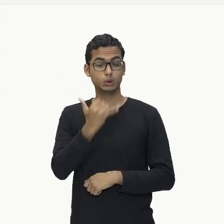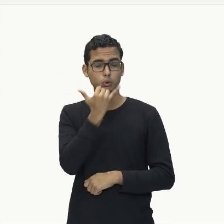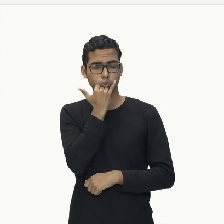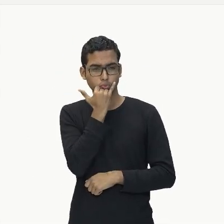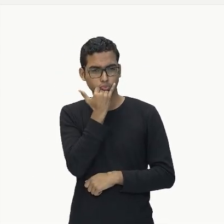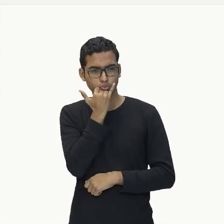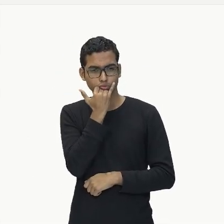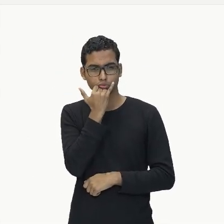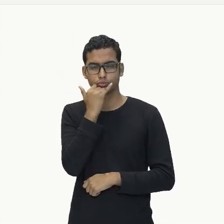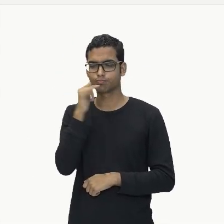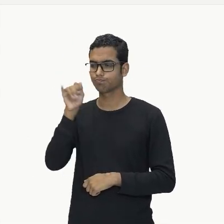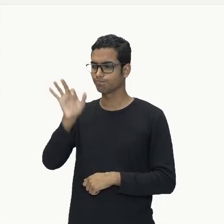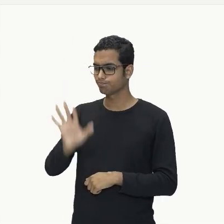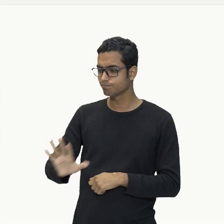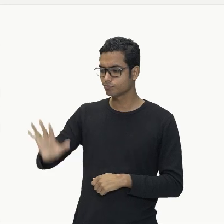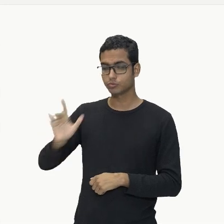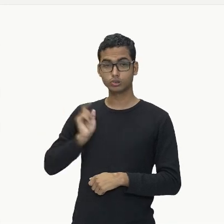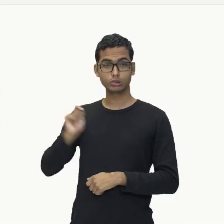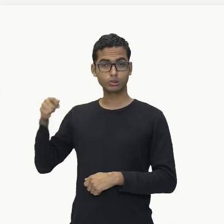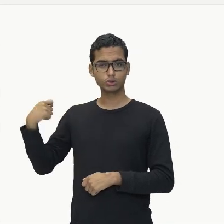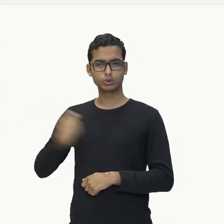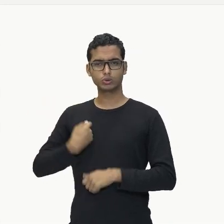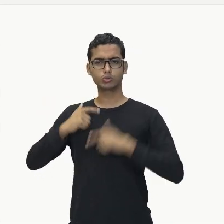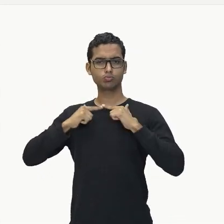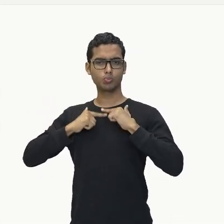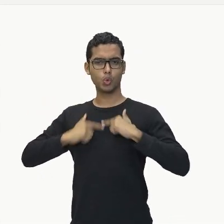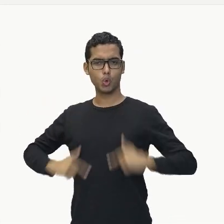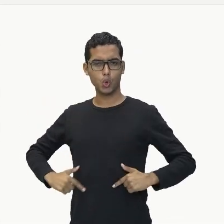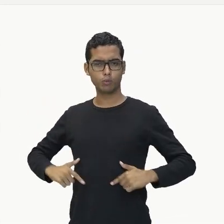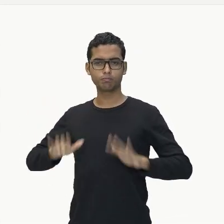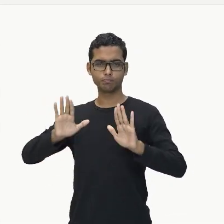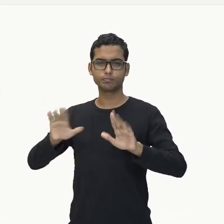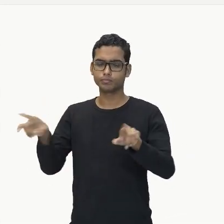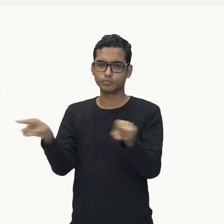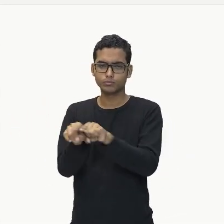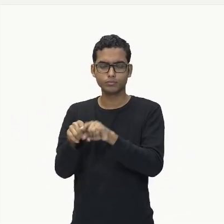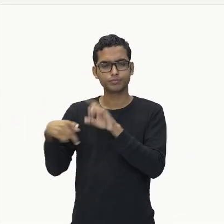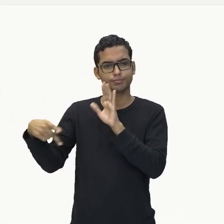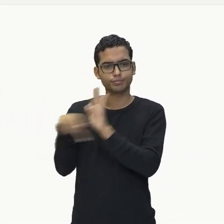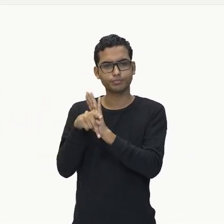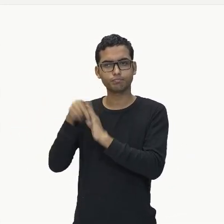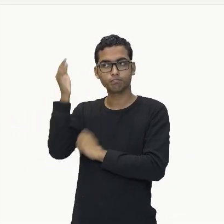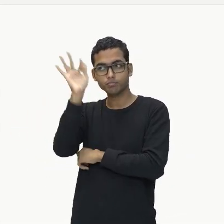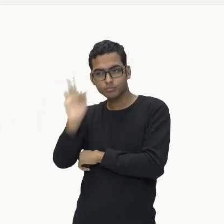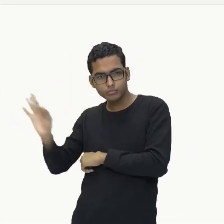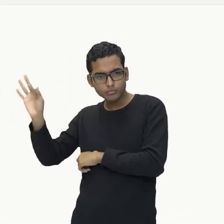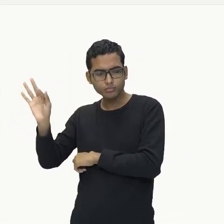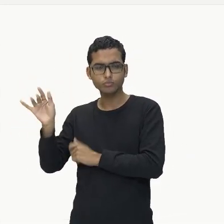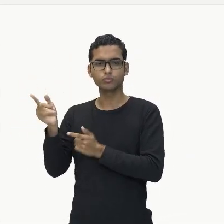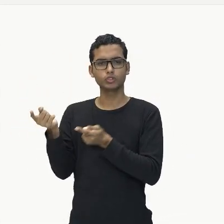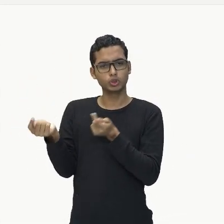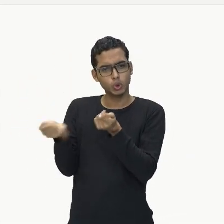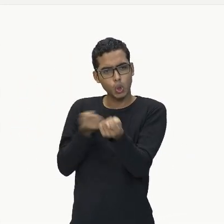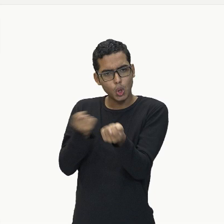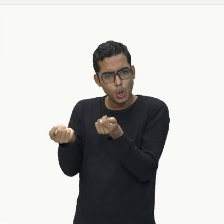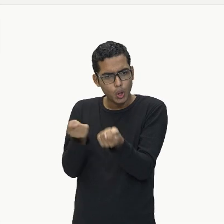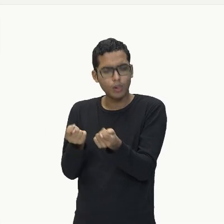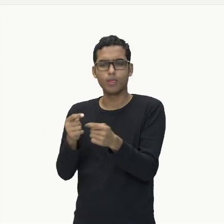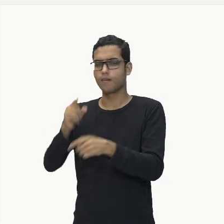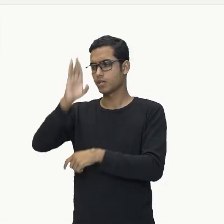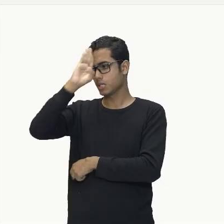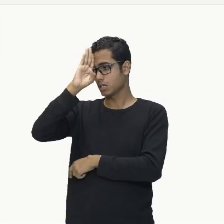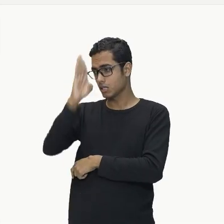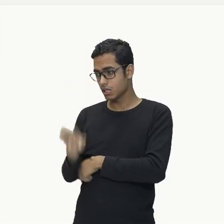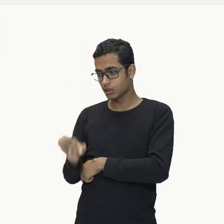a região da Espanha ficou neutra naquele momento, mas a região da França estava dominada tanto diretamente